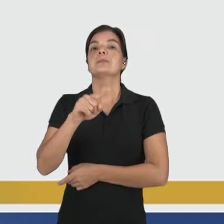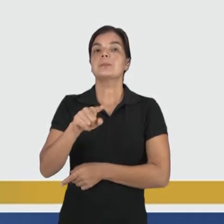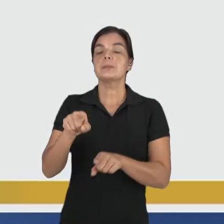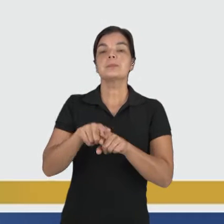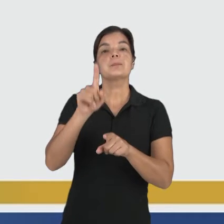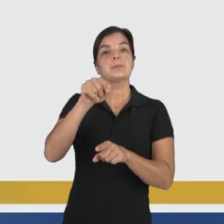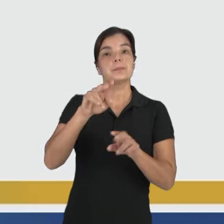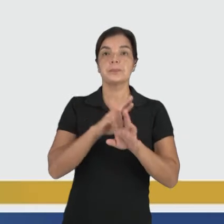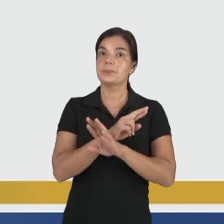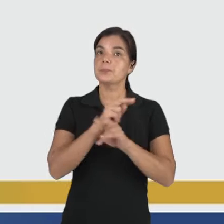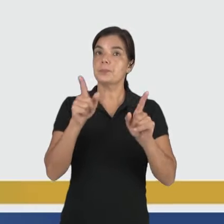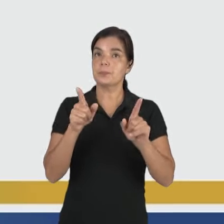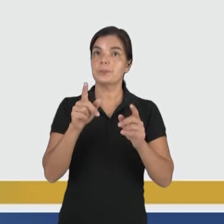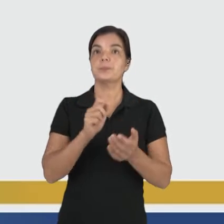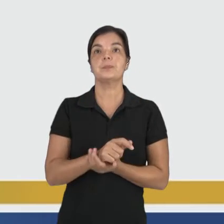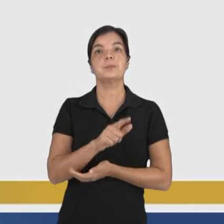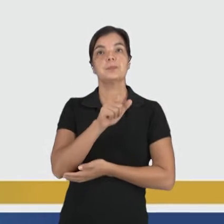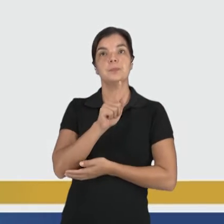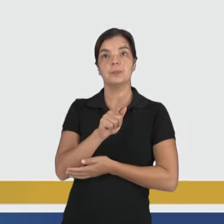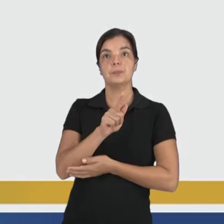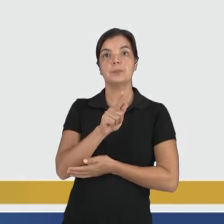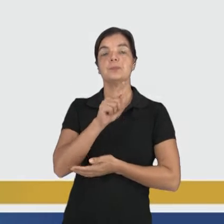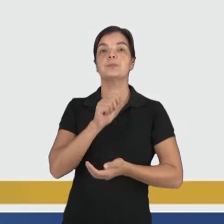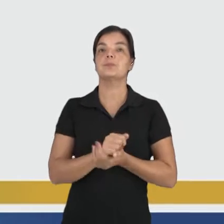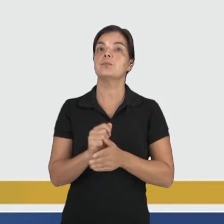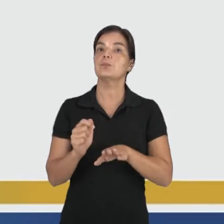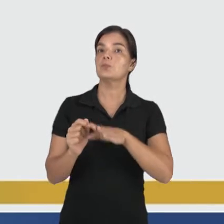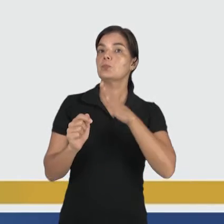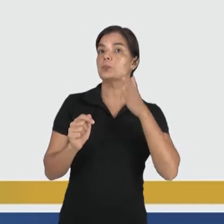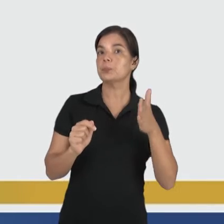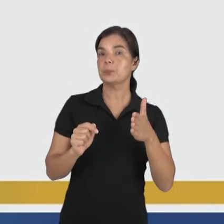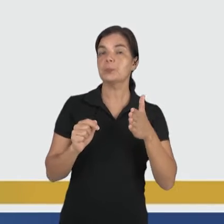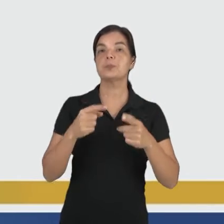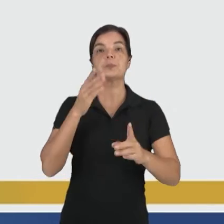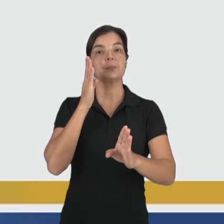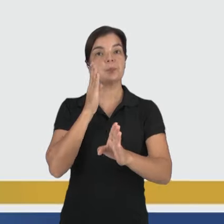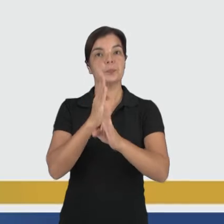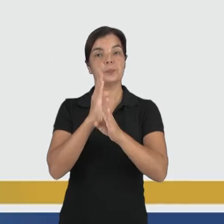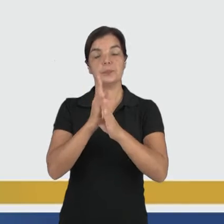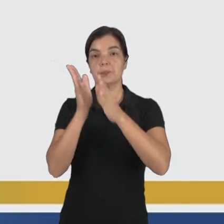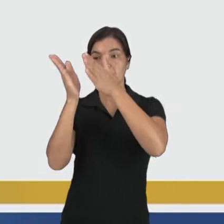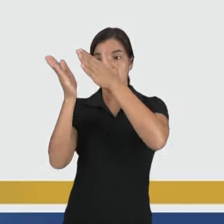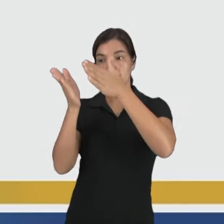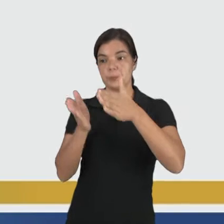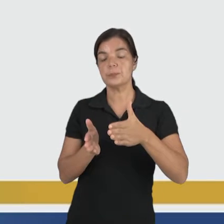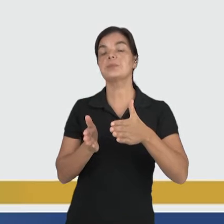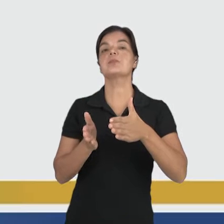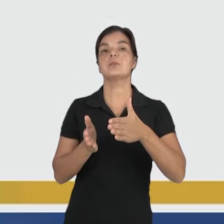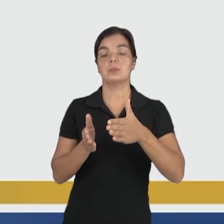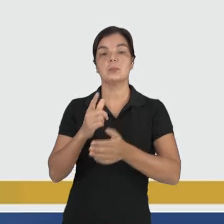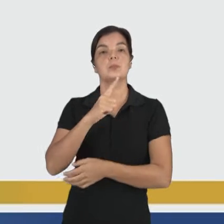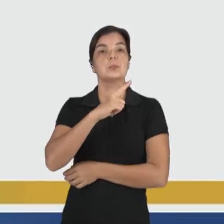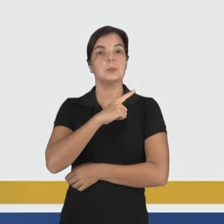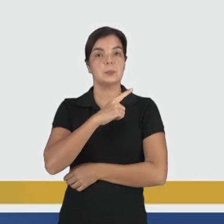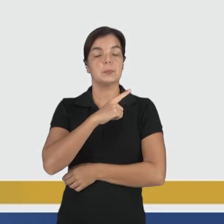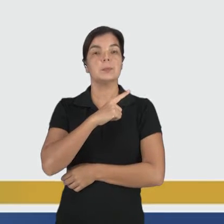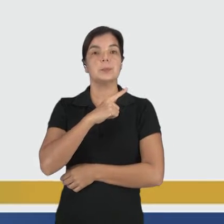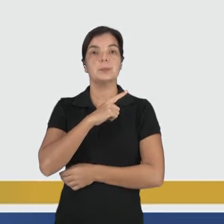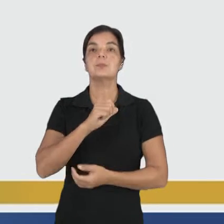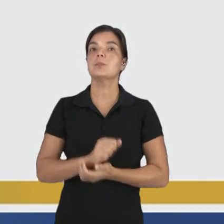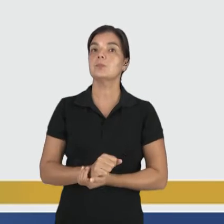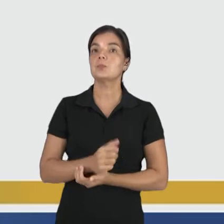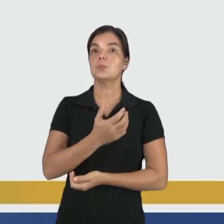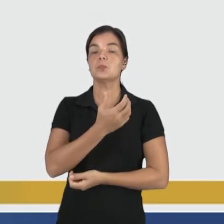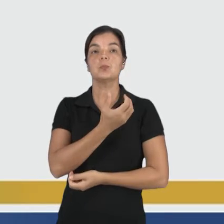será diferente da geratriz do outro. Por causa dessa inclinação, ela terá um valor